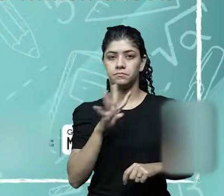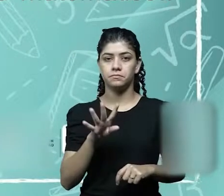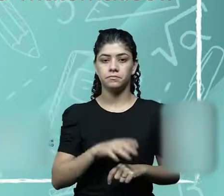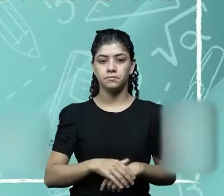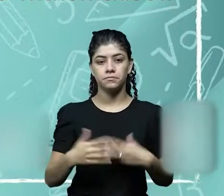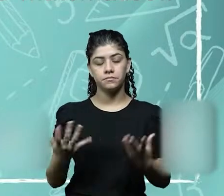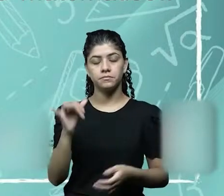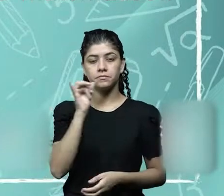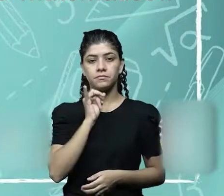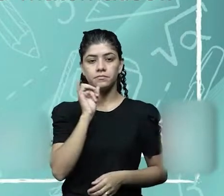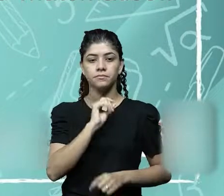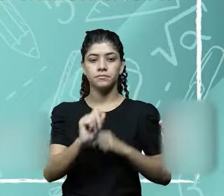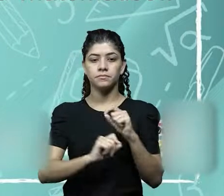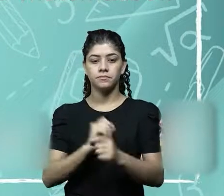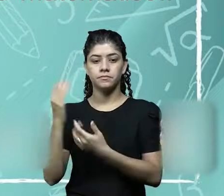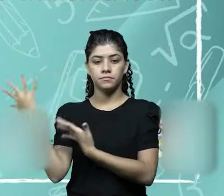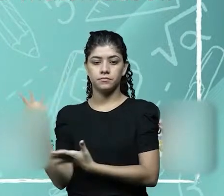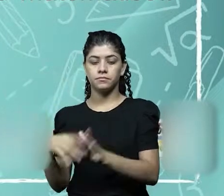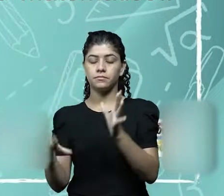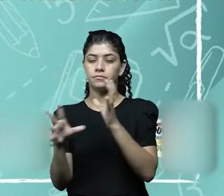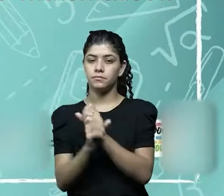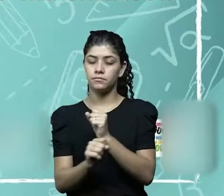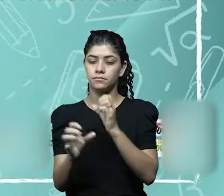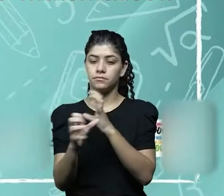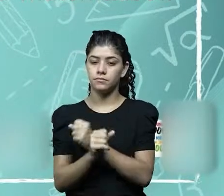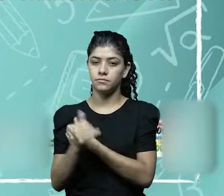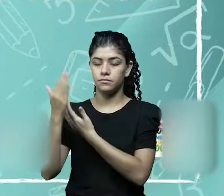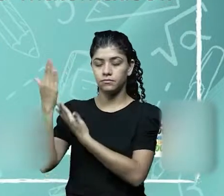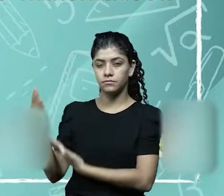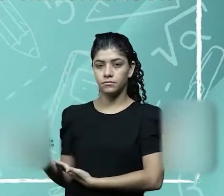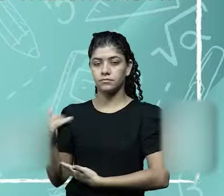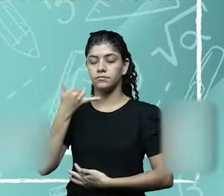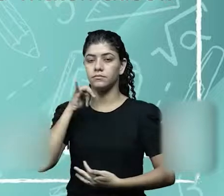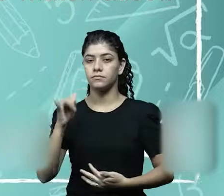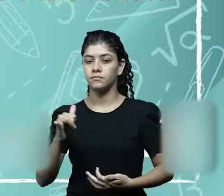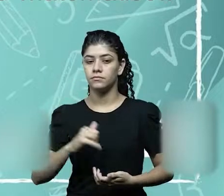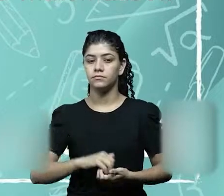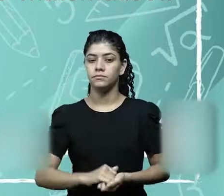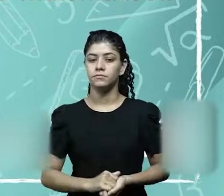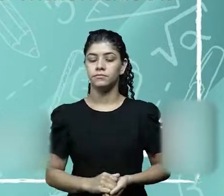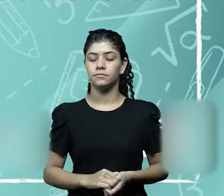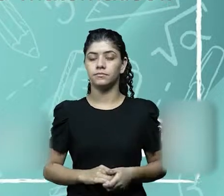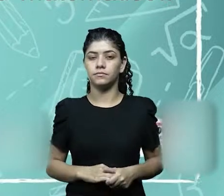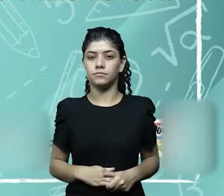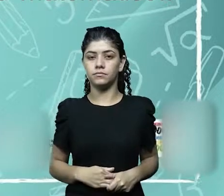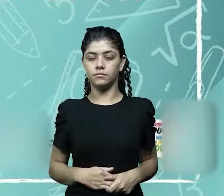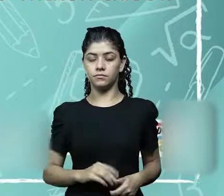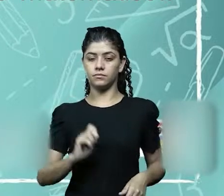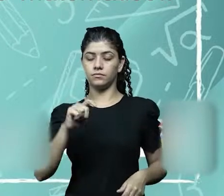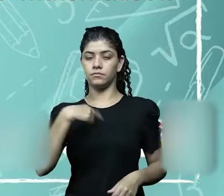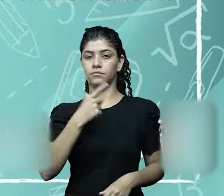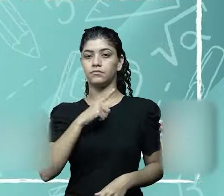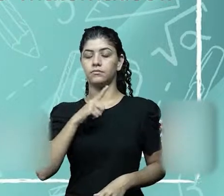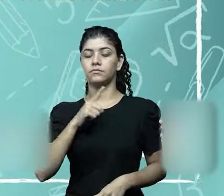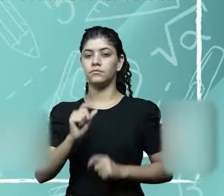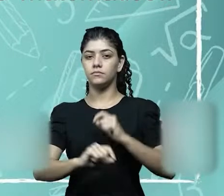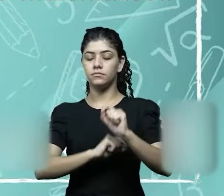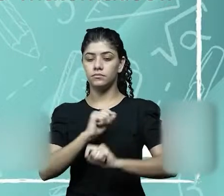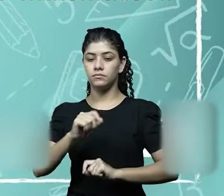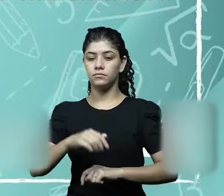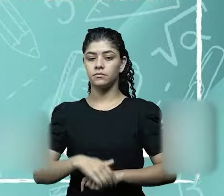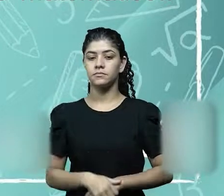No exemplo aqui, é o cálculo de uma corrente de tensão elétrica, onde nós temos